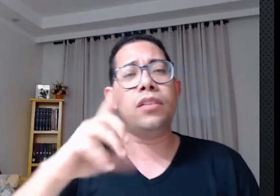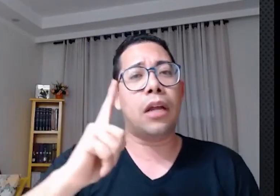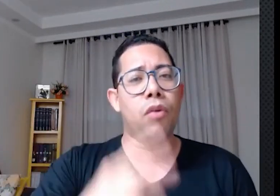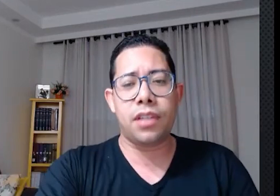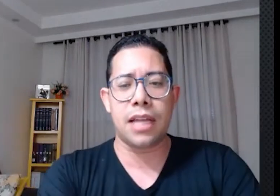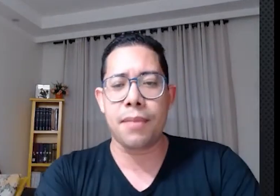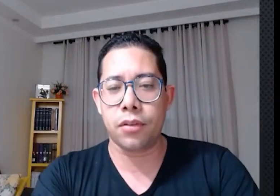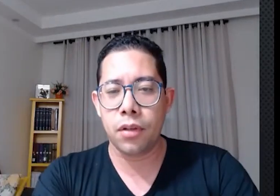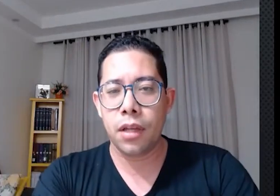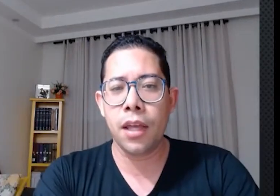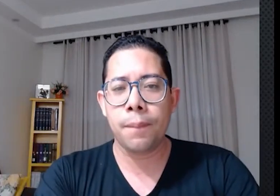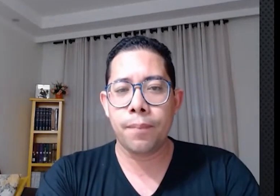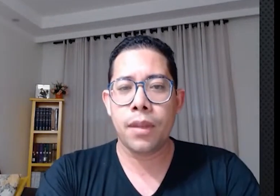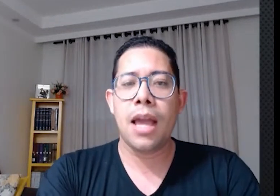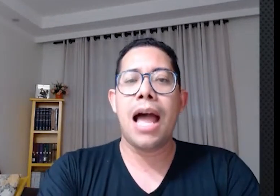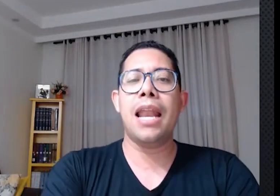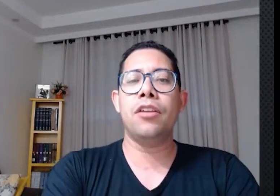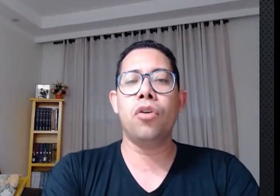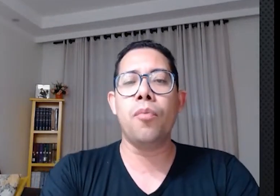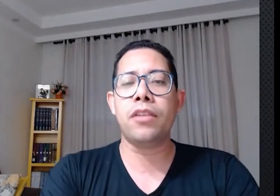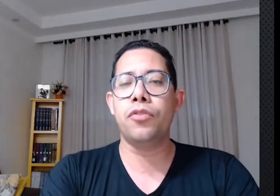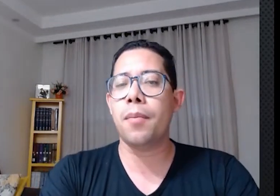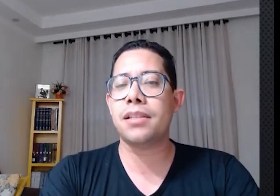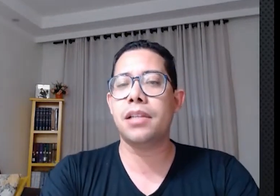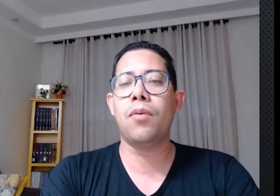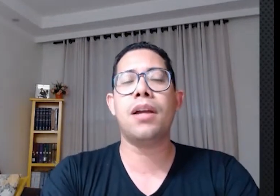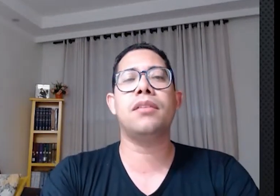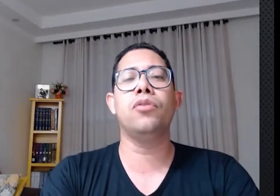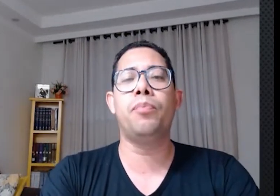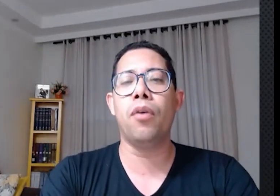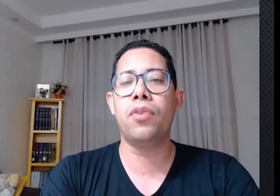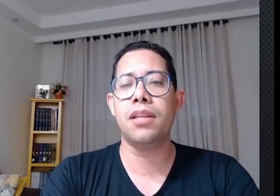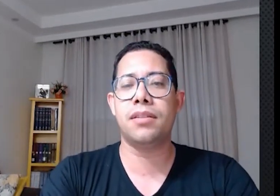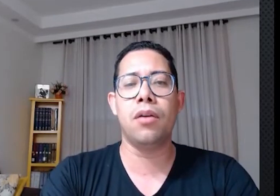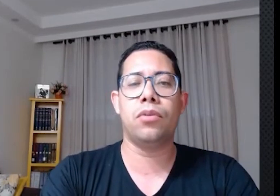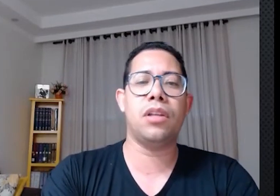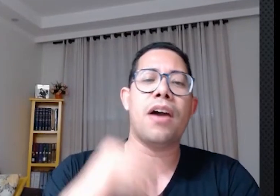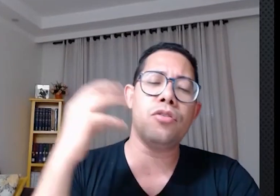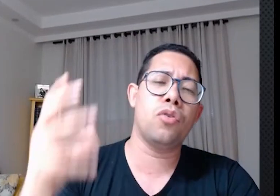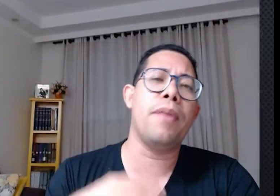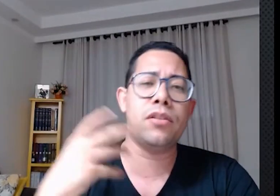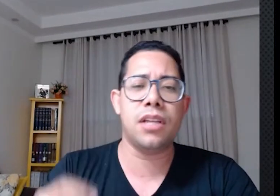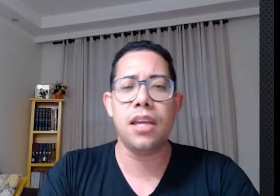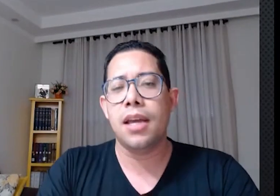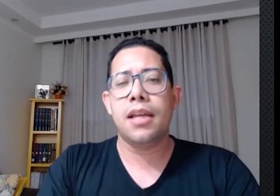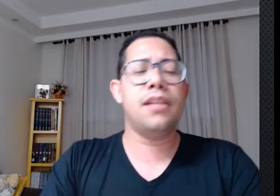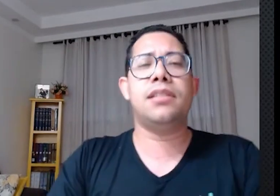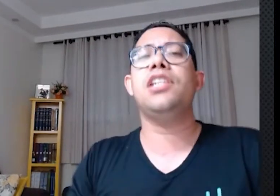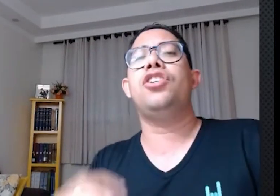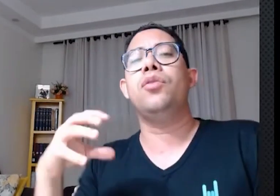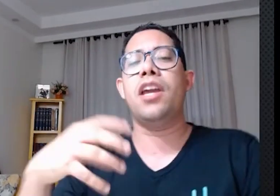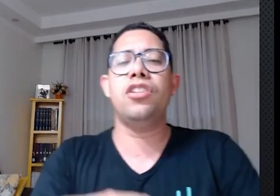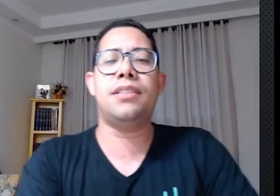tudo isso está no Novo Testamento. E, além de documentos de formação, a questão do povo cristão. Então, tem vários documentos aí